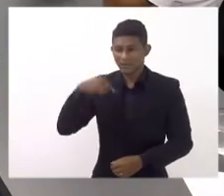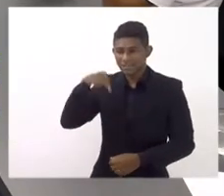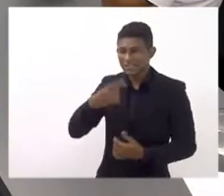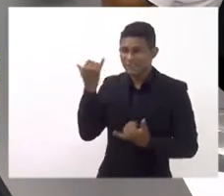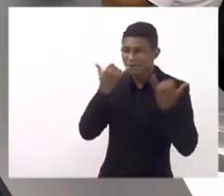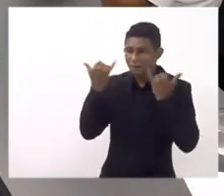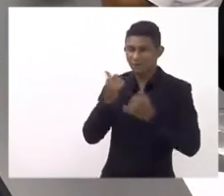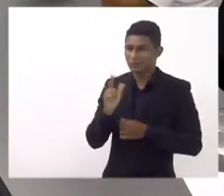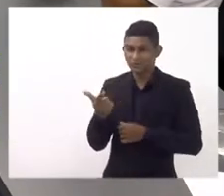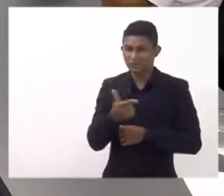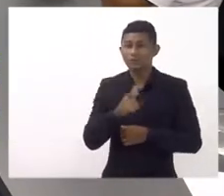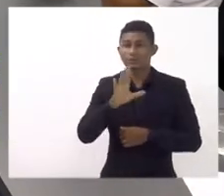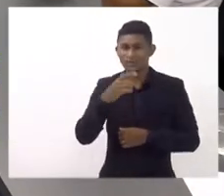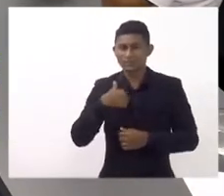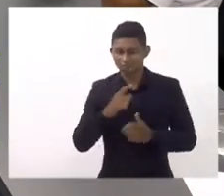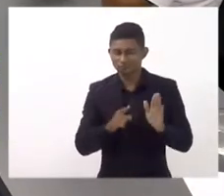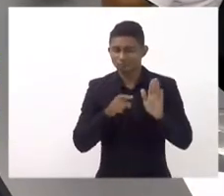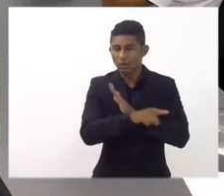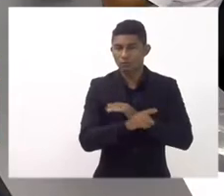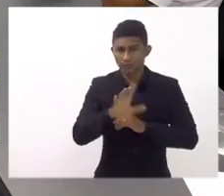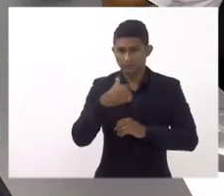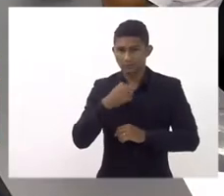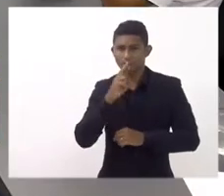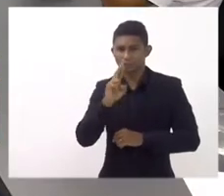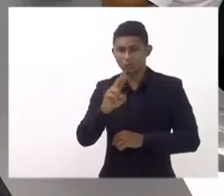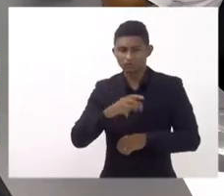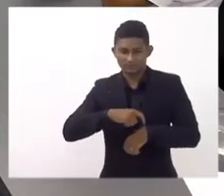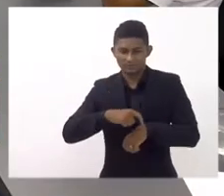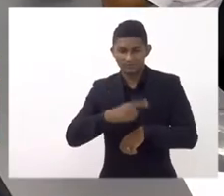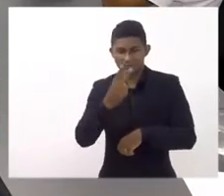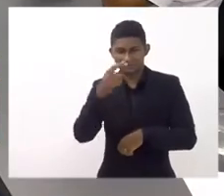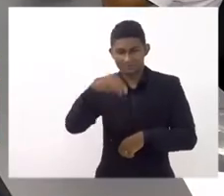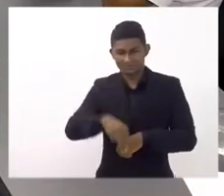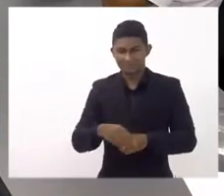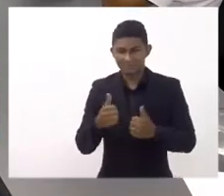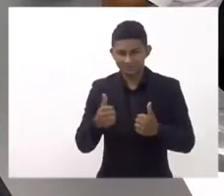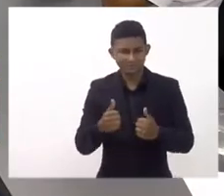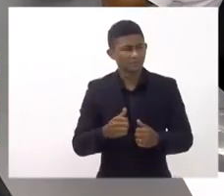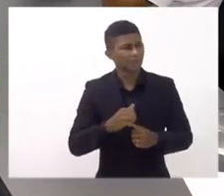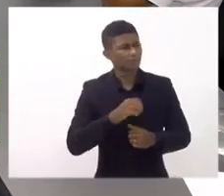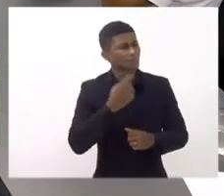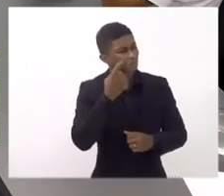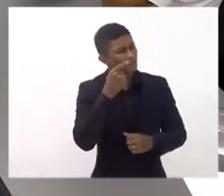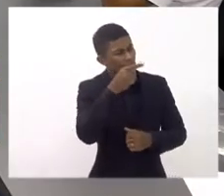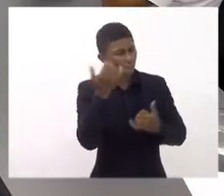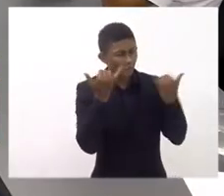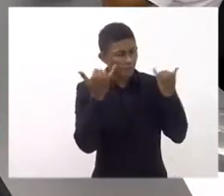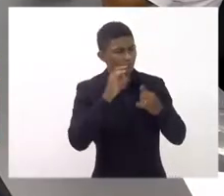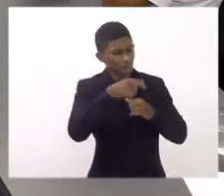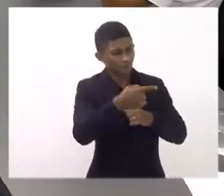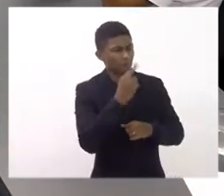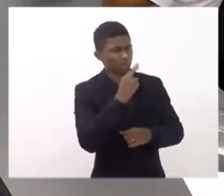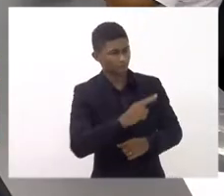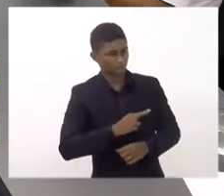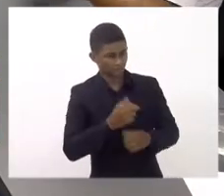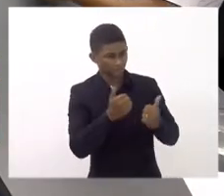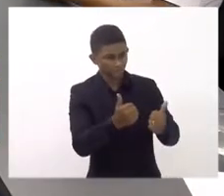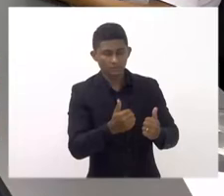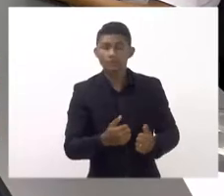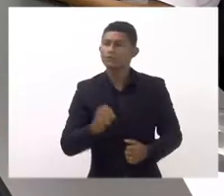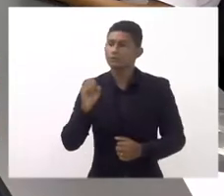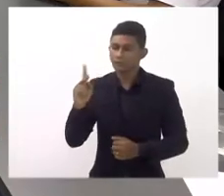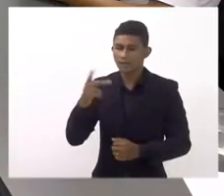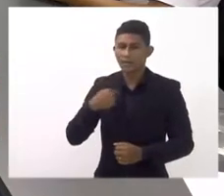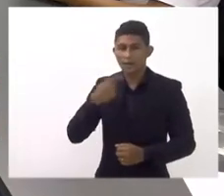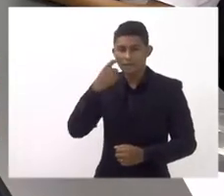a 2 minutos. Então, vou te pedir, após a conclusão da sua fala, se vocês puderem pegar essa informação. Sim, eu levanto agora e a gente, ao